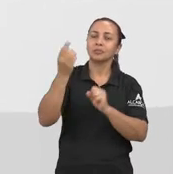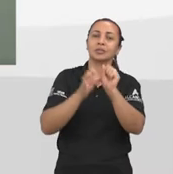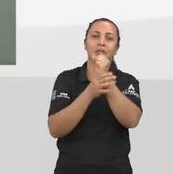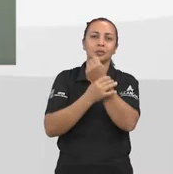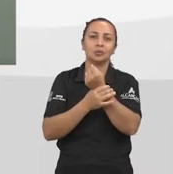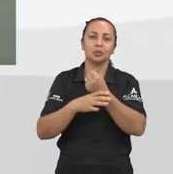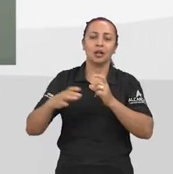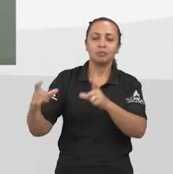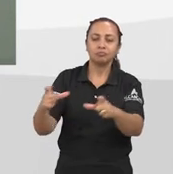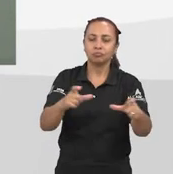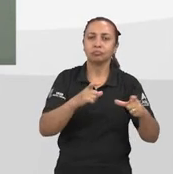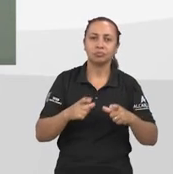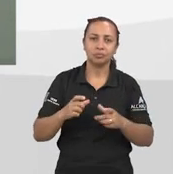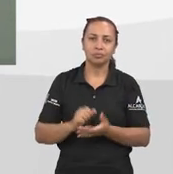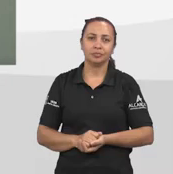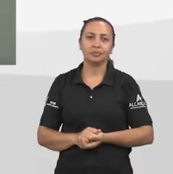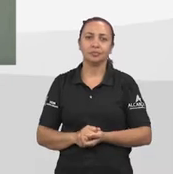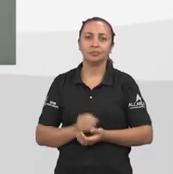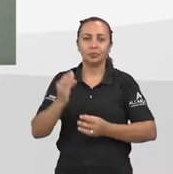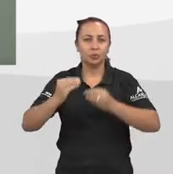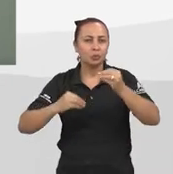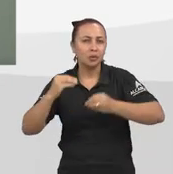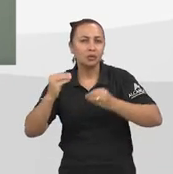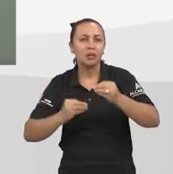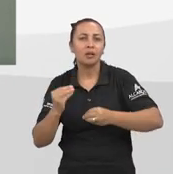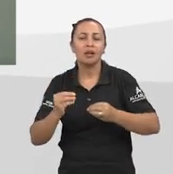nesses locais o amasse